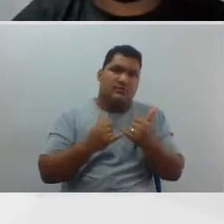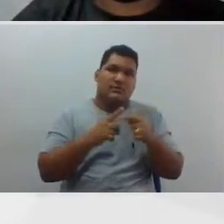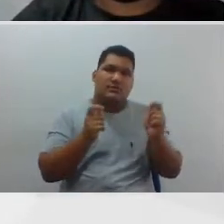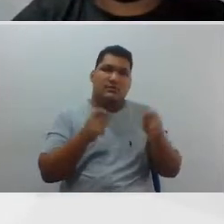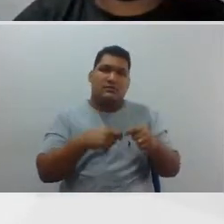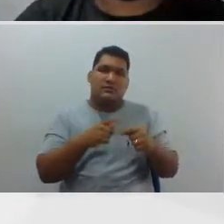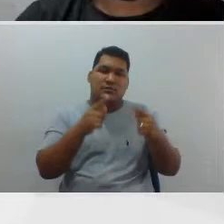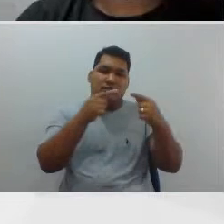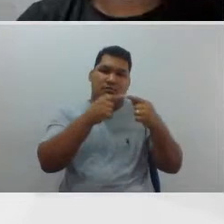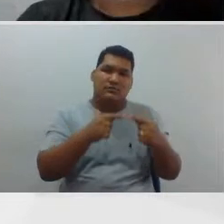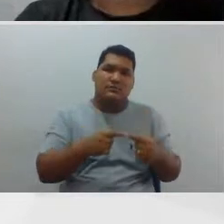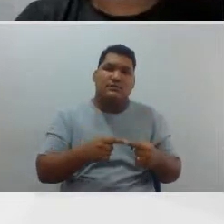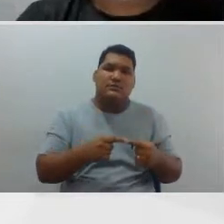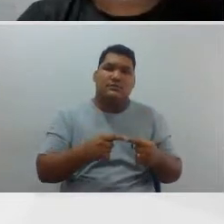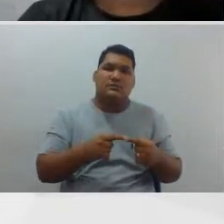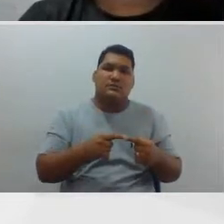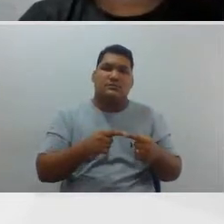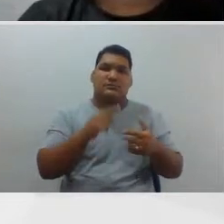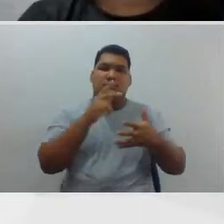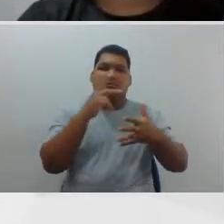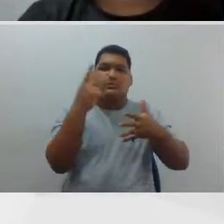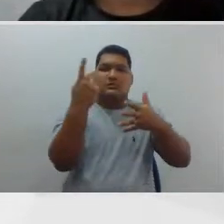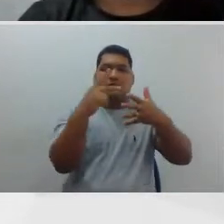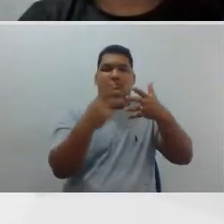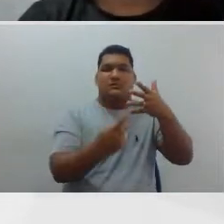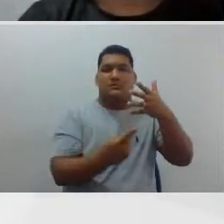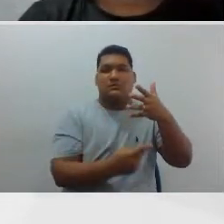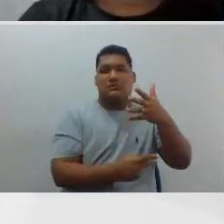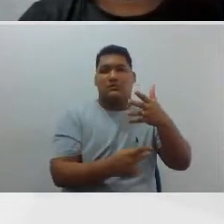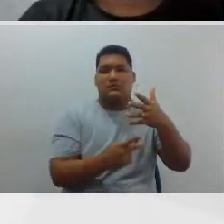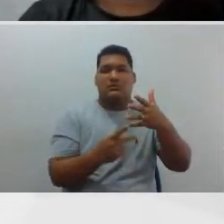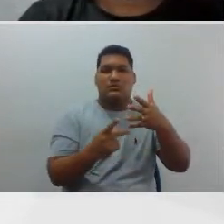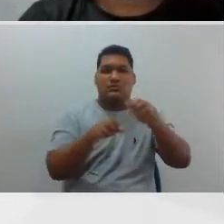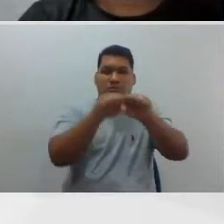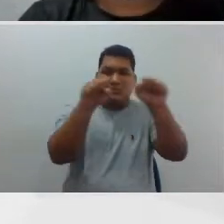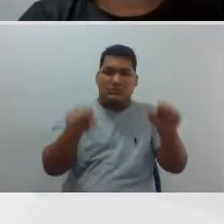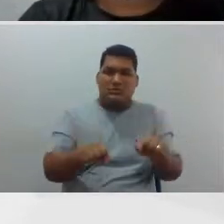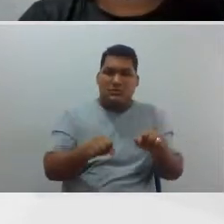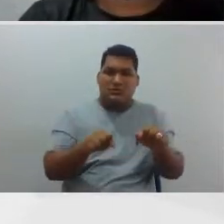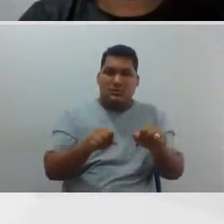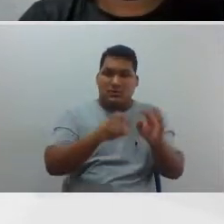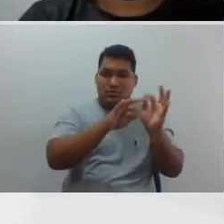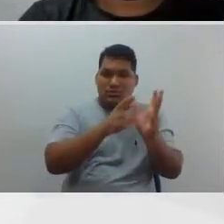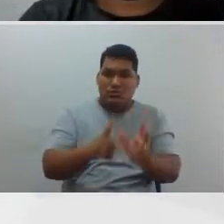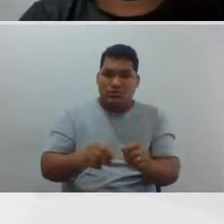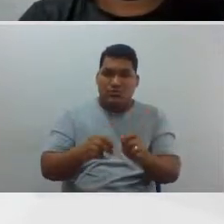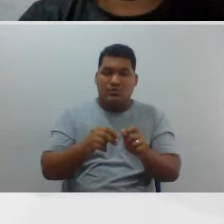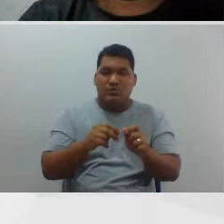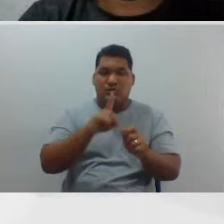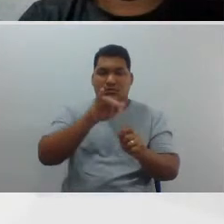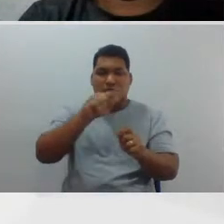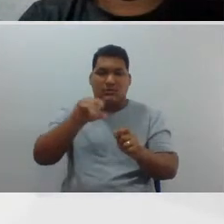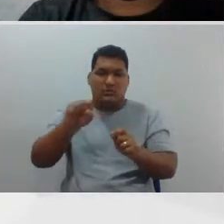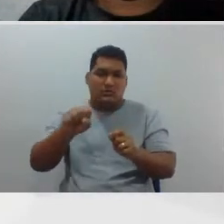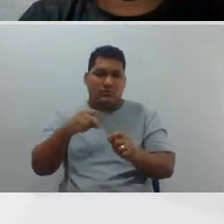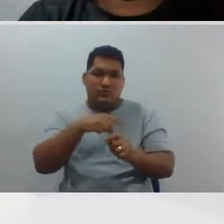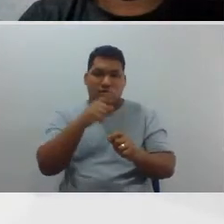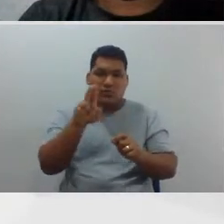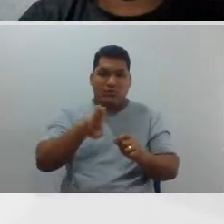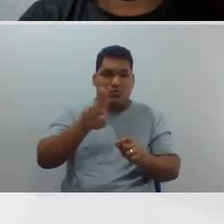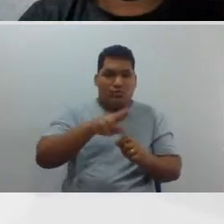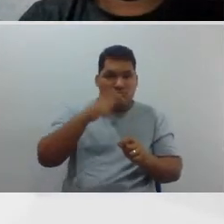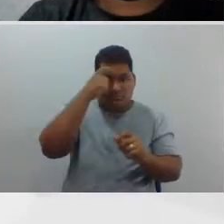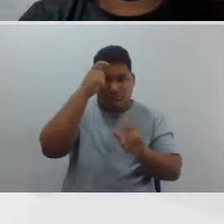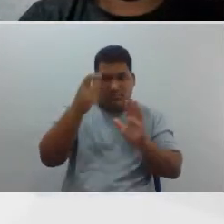partir desse sistema todo de comunicação e de dados, você usa intensamente a inteligência artificial.